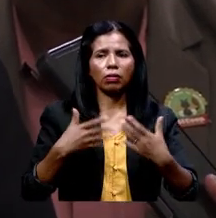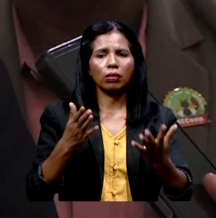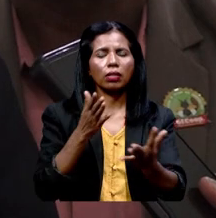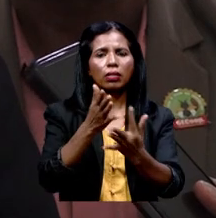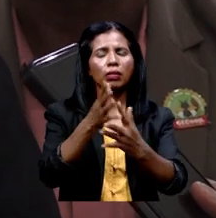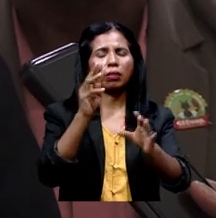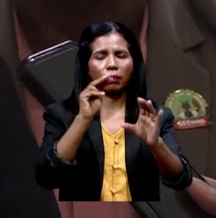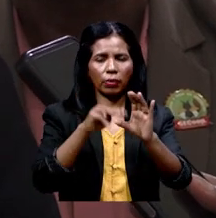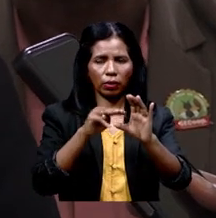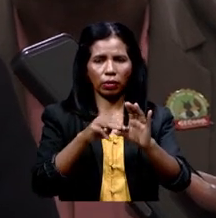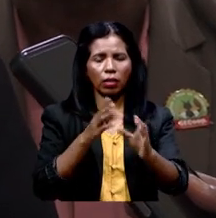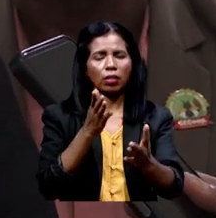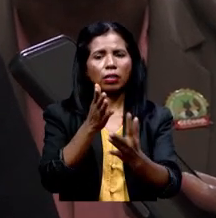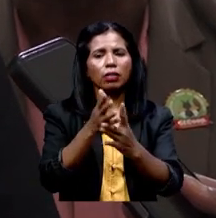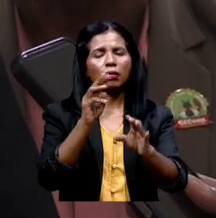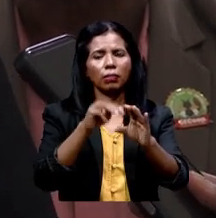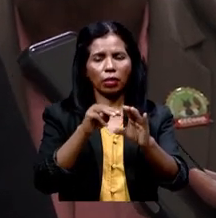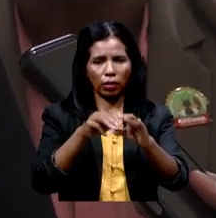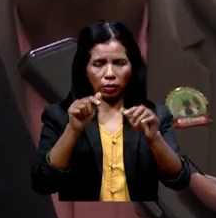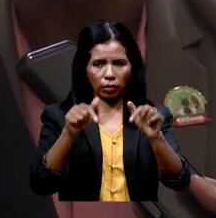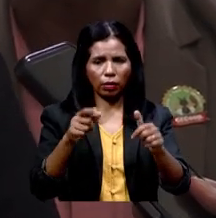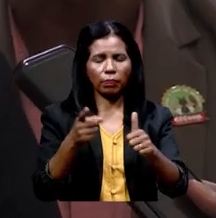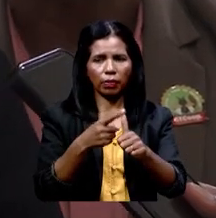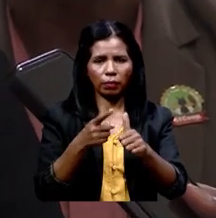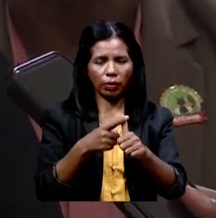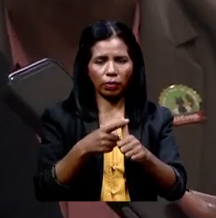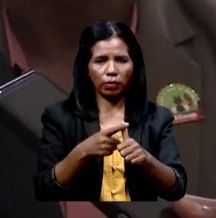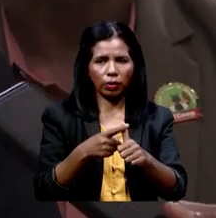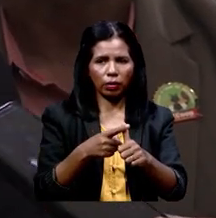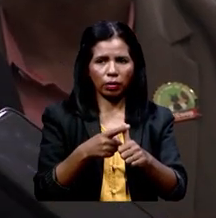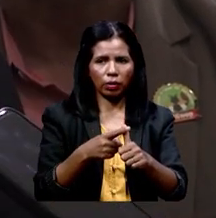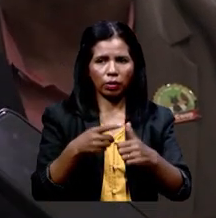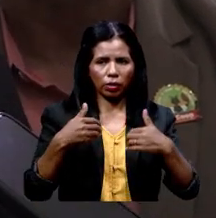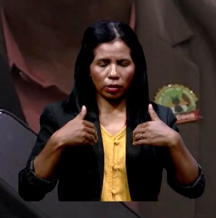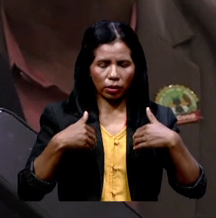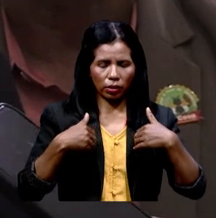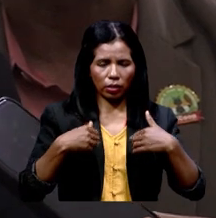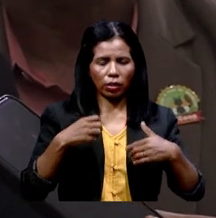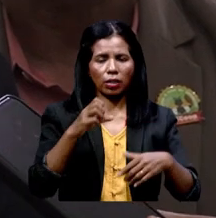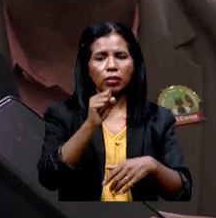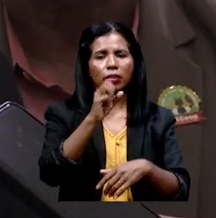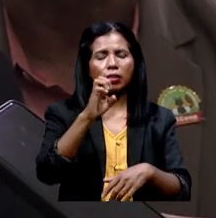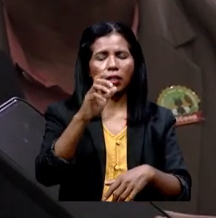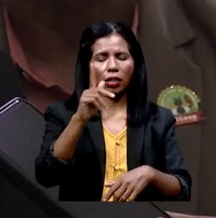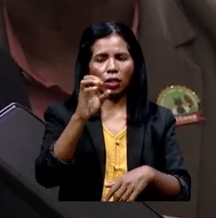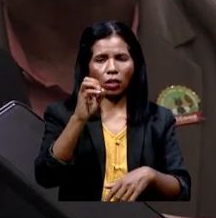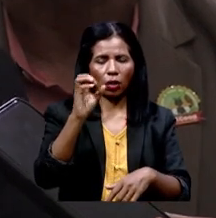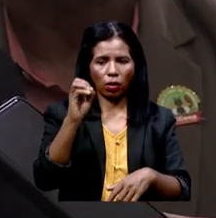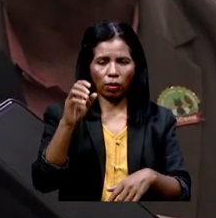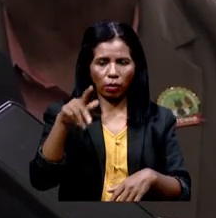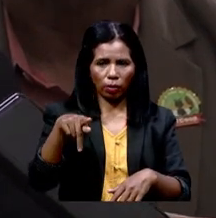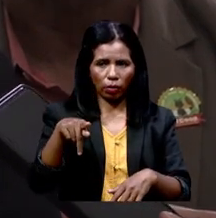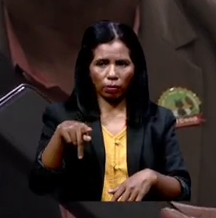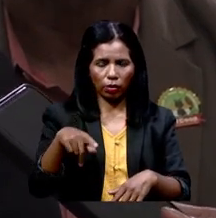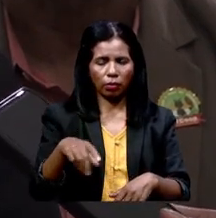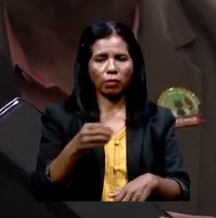mercado agora asesu mercado ne primeiro iha prinsipu iha sekop ninya kata primeiro tem que consumir